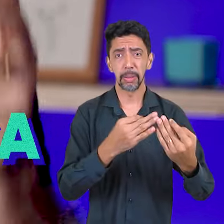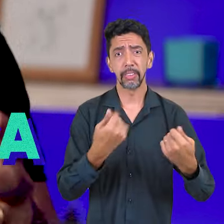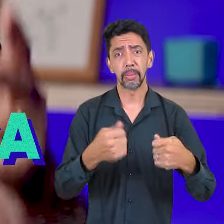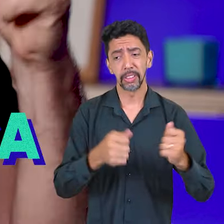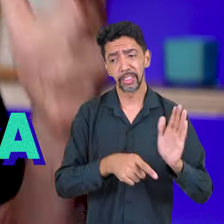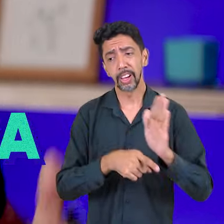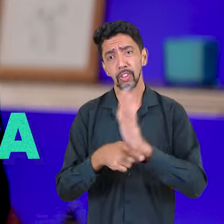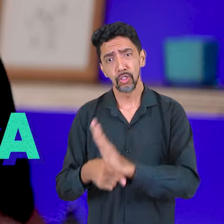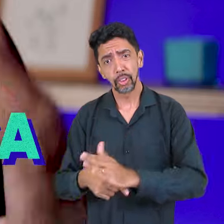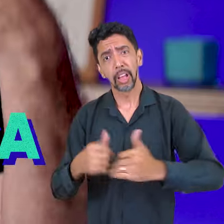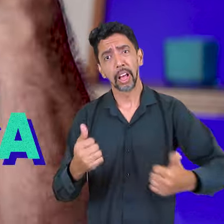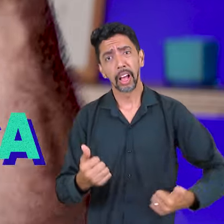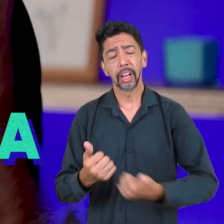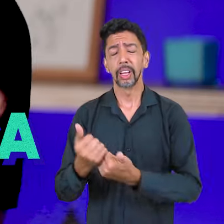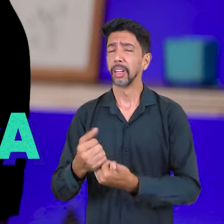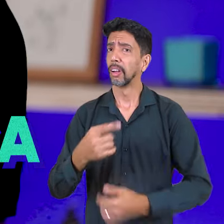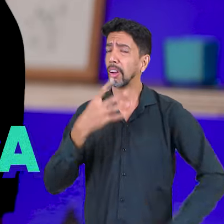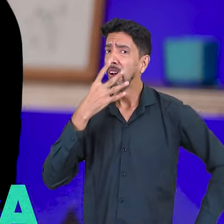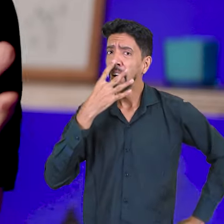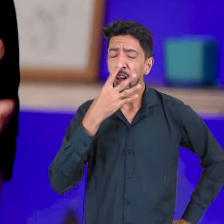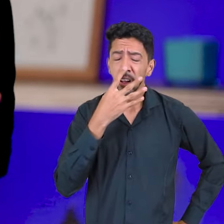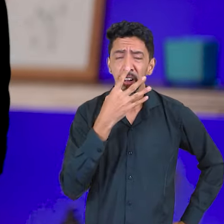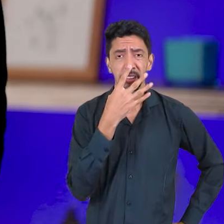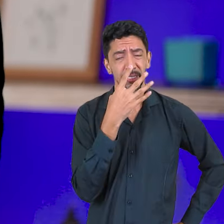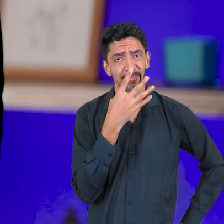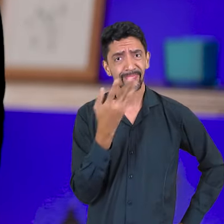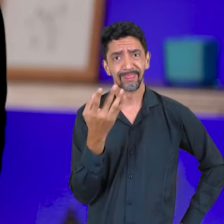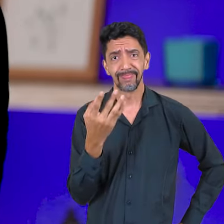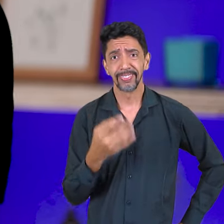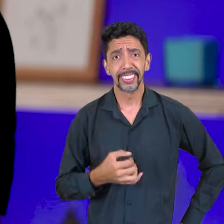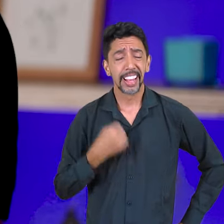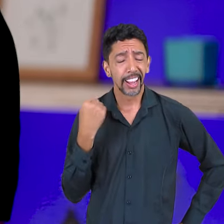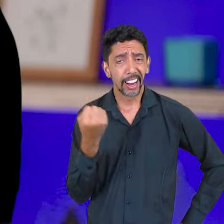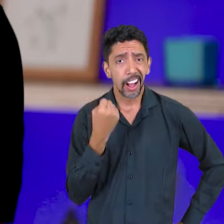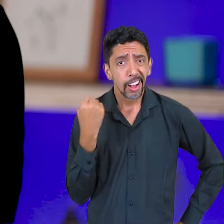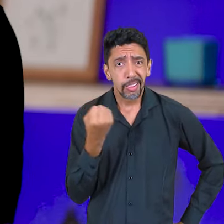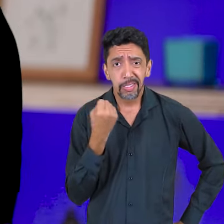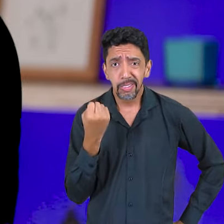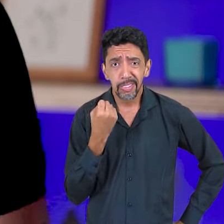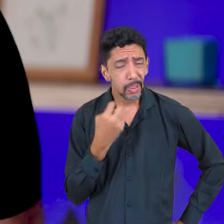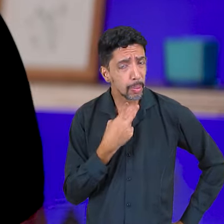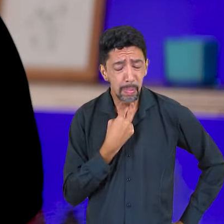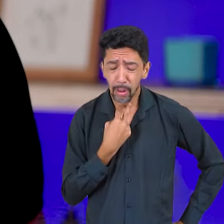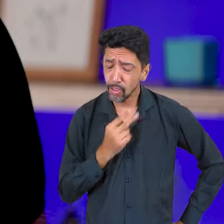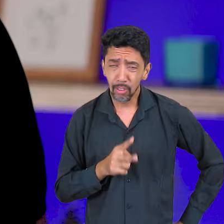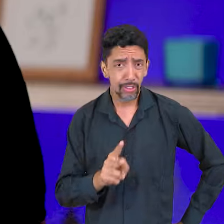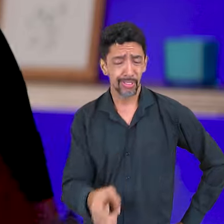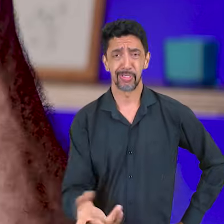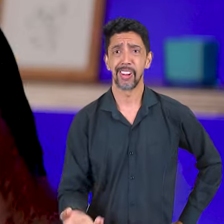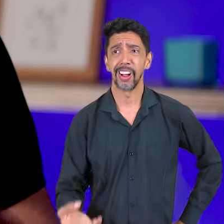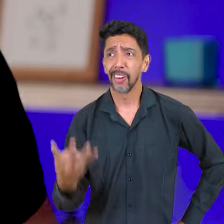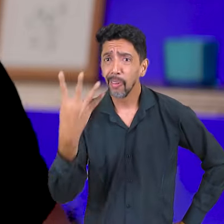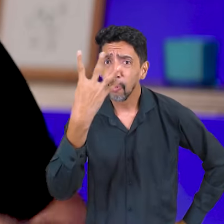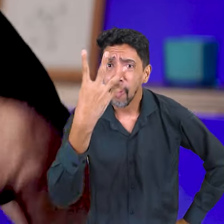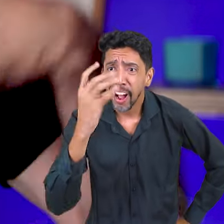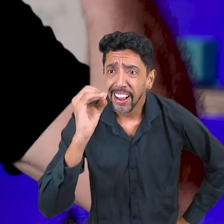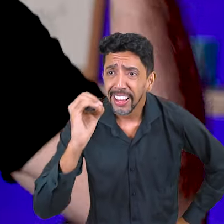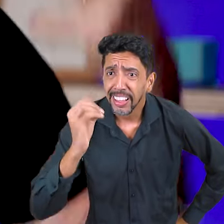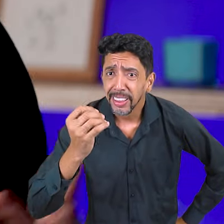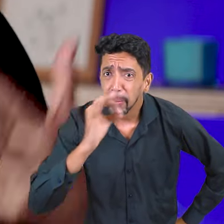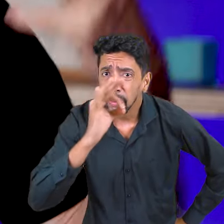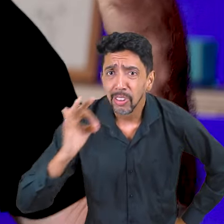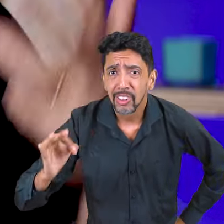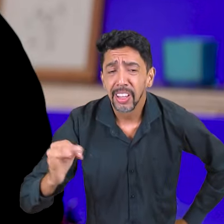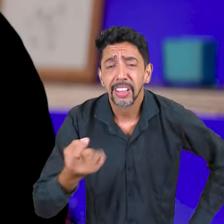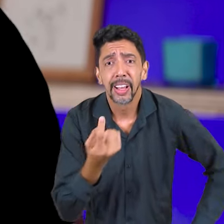pública social familiar das pessoas a gente não pode mais deixar isso acontecer 40% significa quase